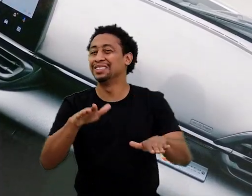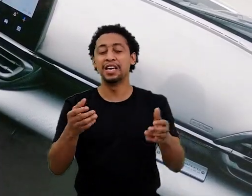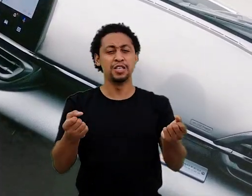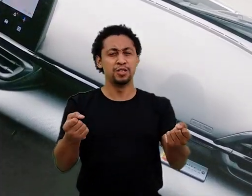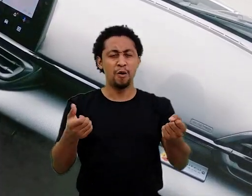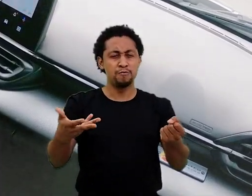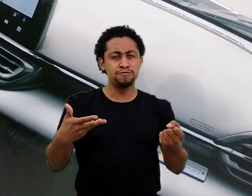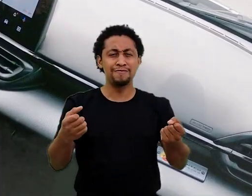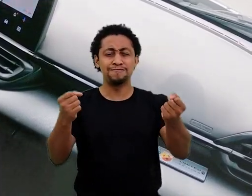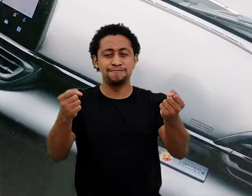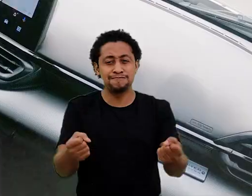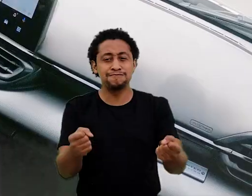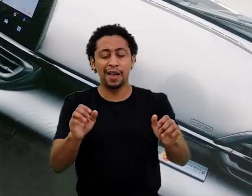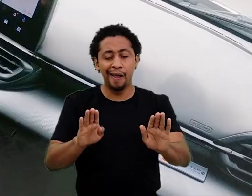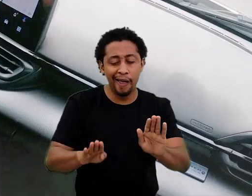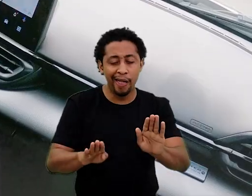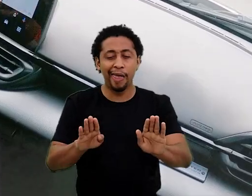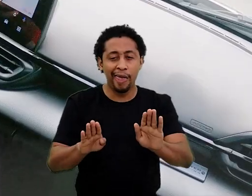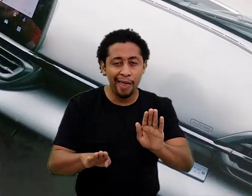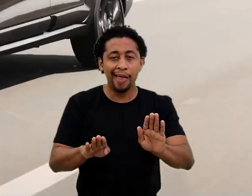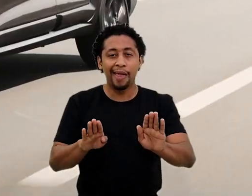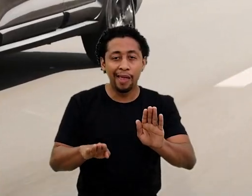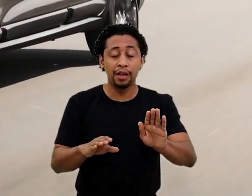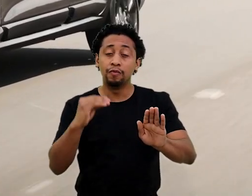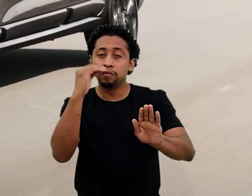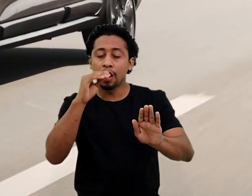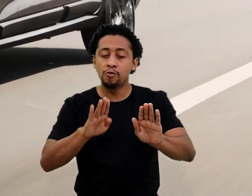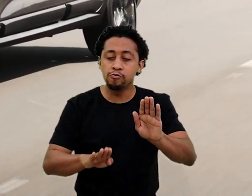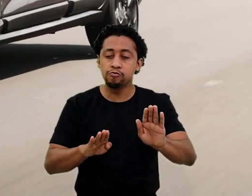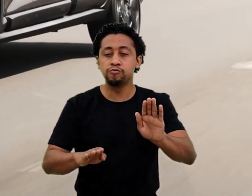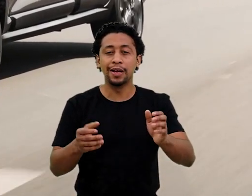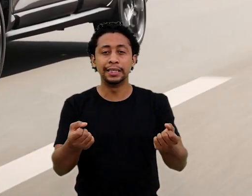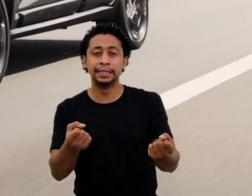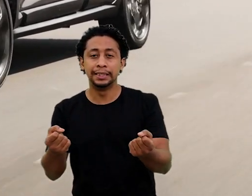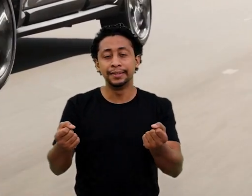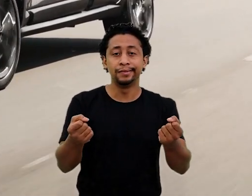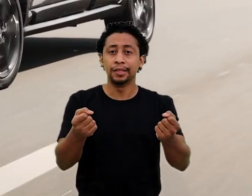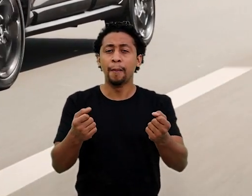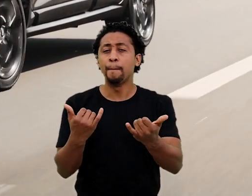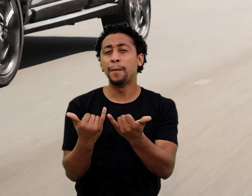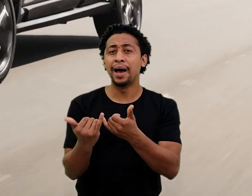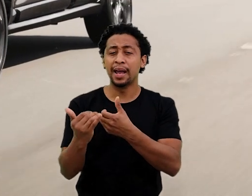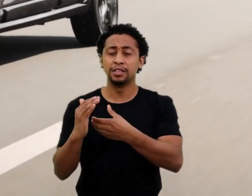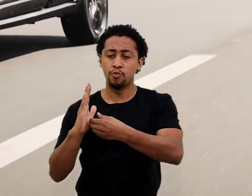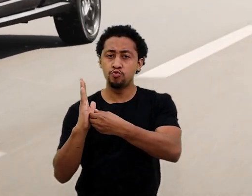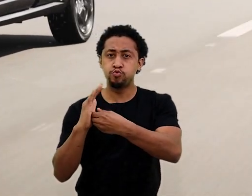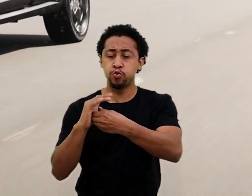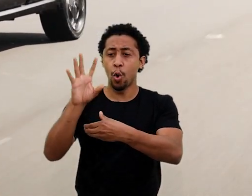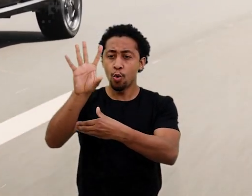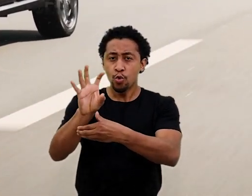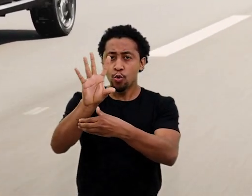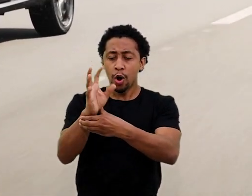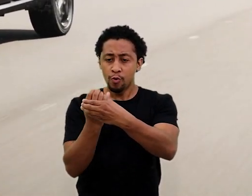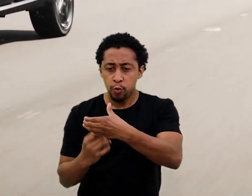ali andando com pouca carga de pedal, né, acelerando só um pouquinho, ele trabalha numa fase quase aspirada, né, com pouca pressão de turbo, e